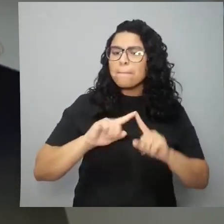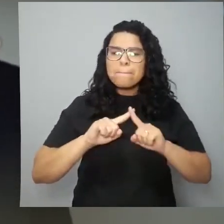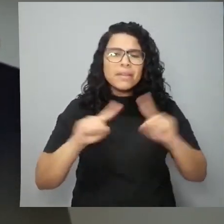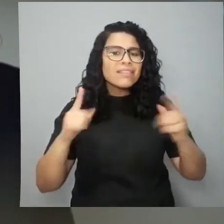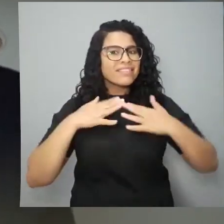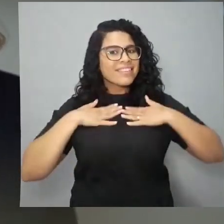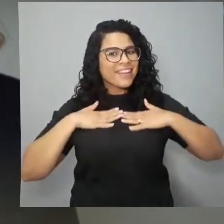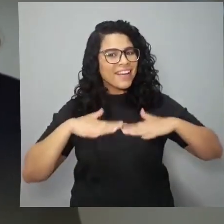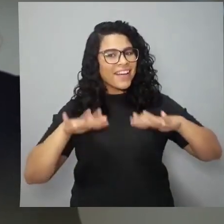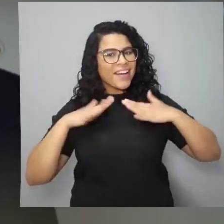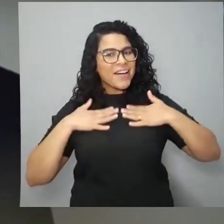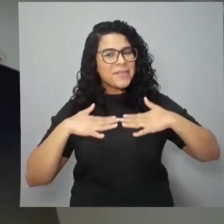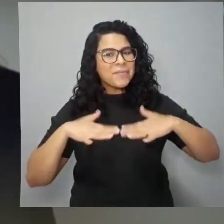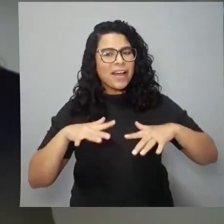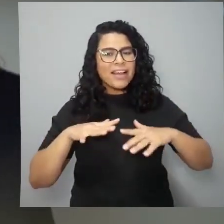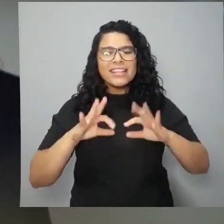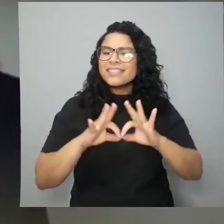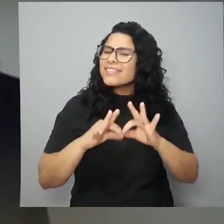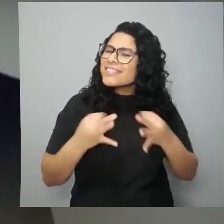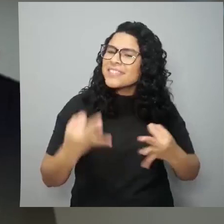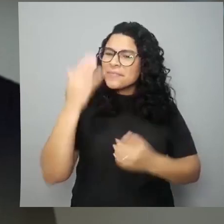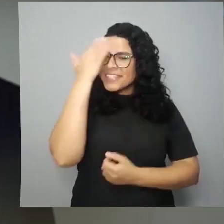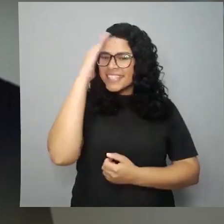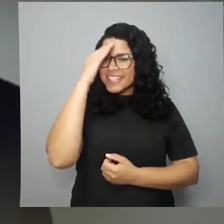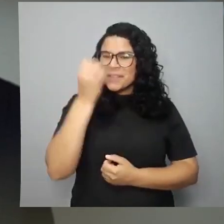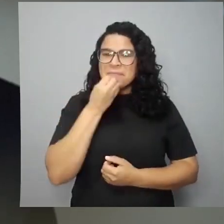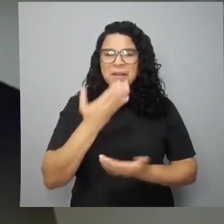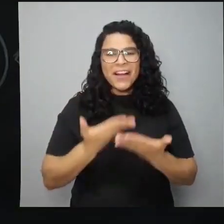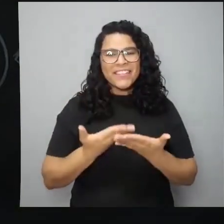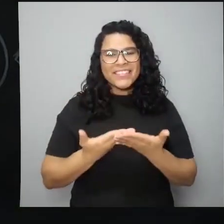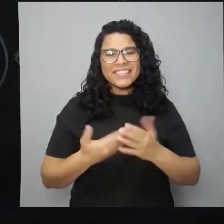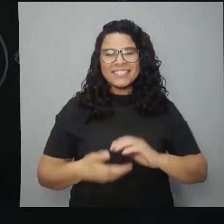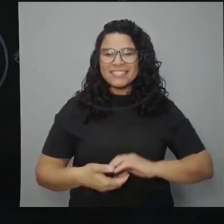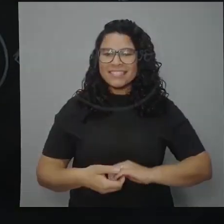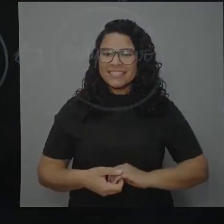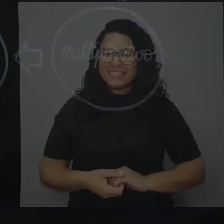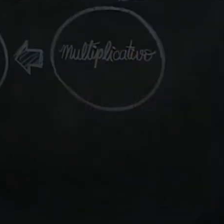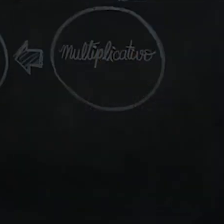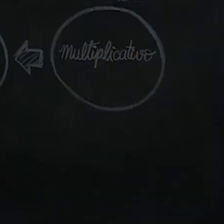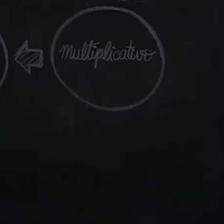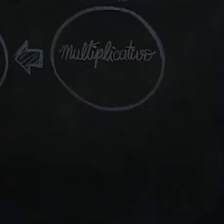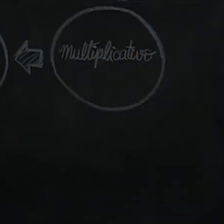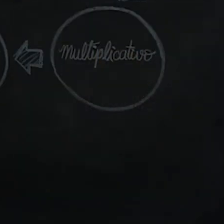fiquem tranquilos que será muito simples de entender. Boa aula!